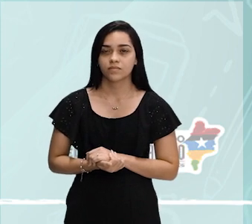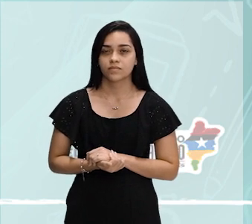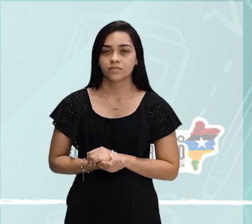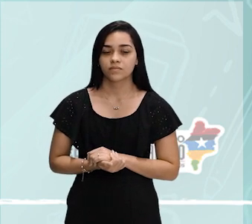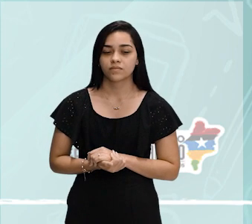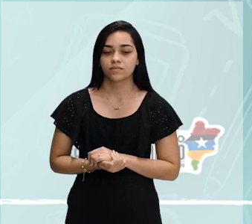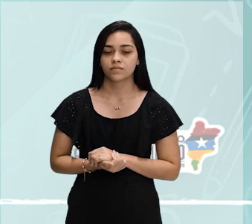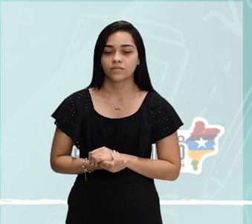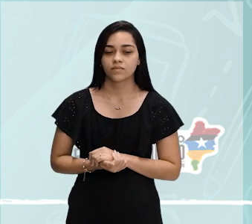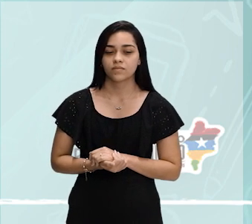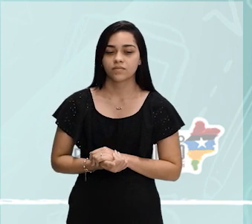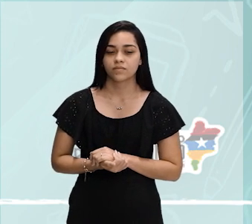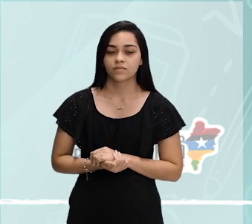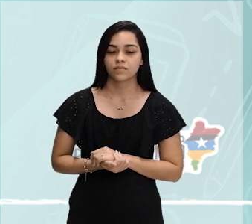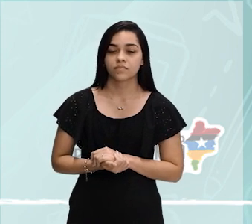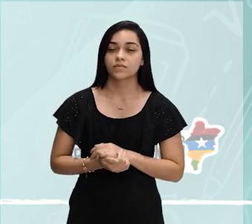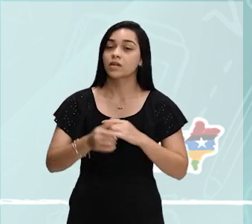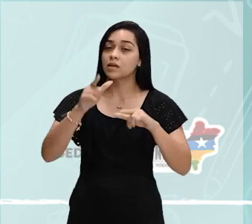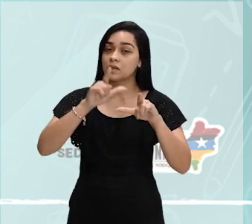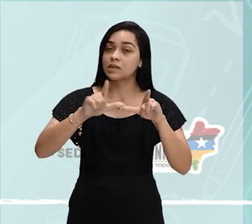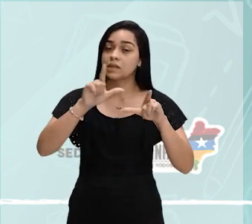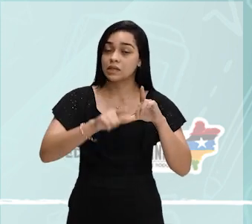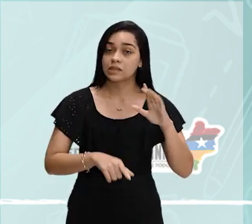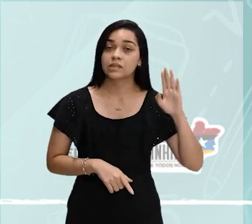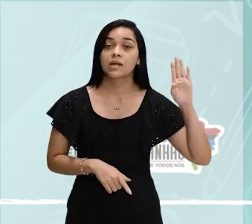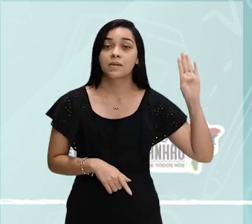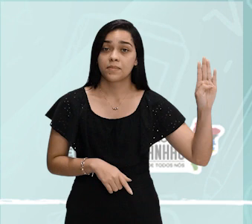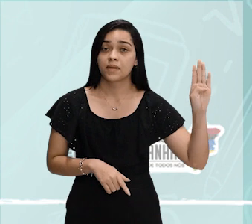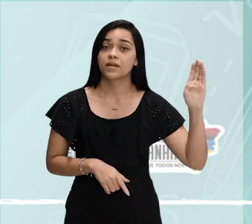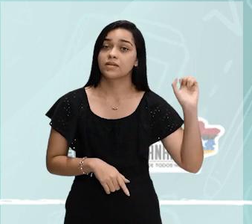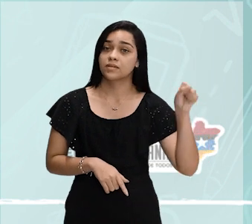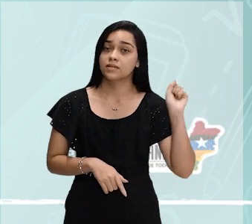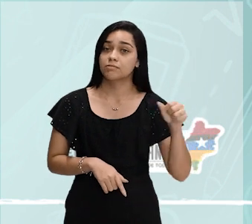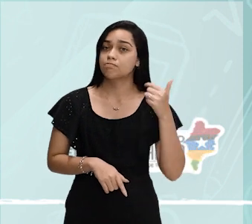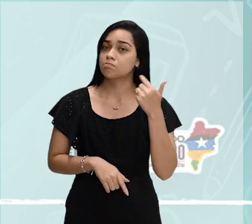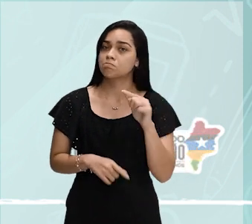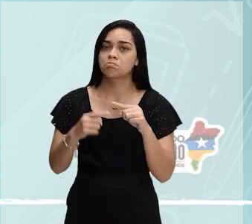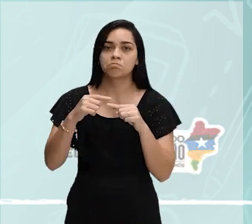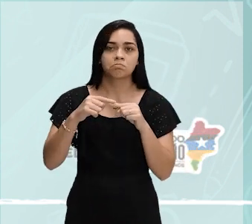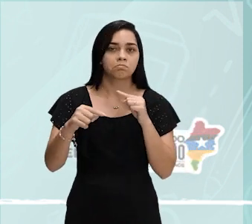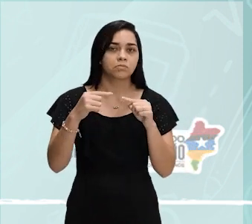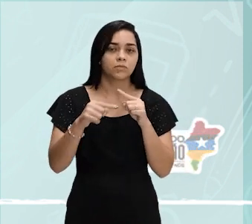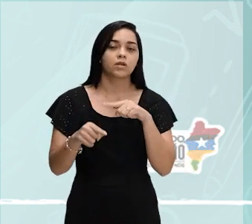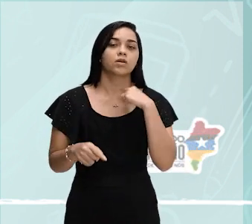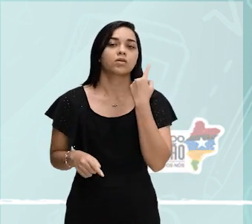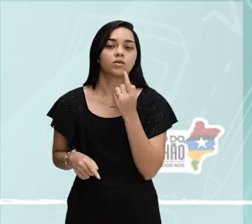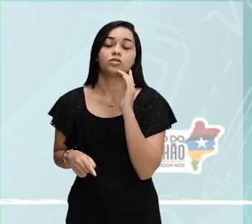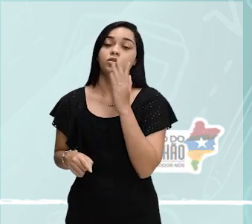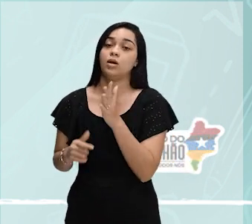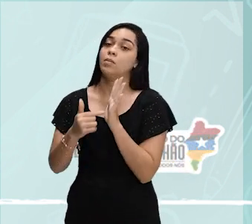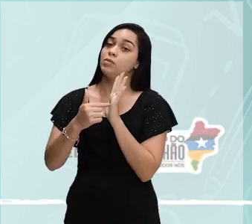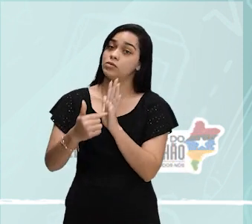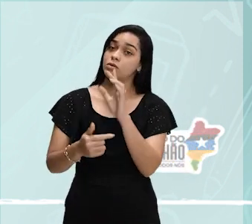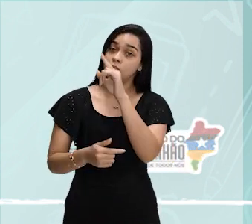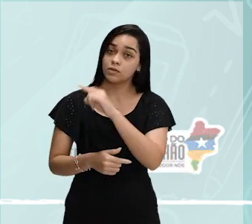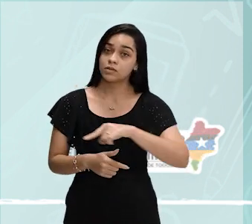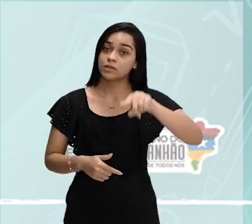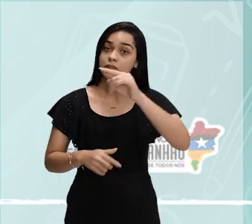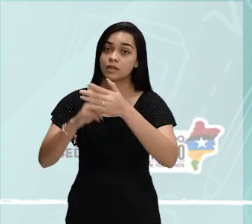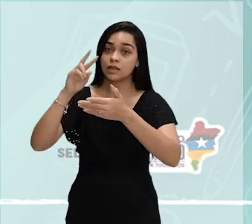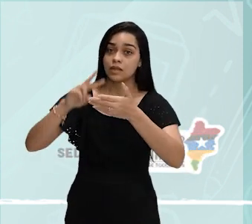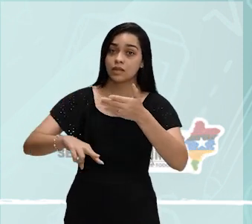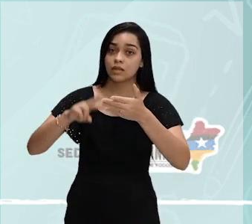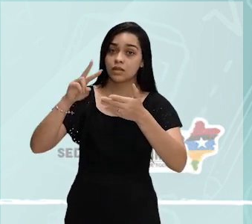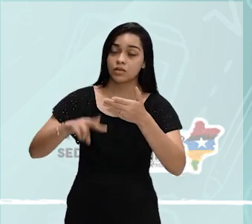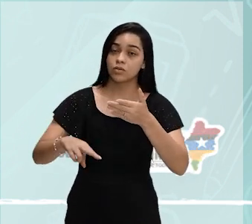continência sexual anterior a ele. Isso aí é uma coisa que não tem a ver com aquilo que a gente defendeu na leitura